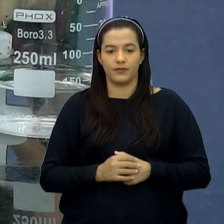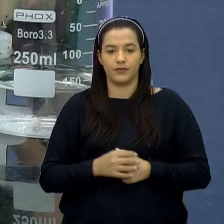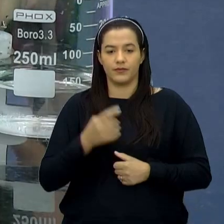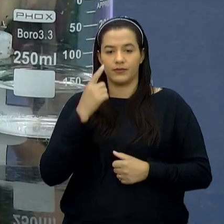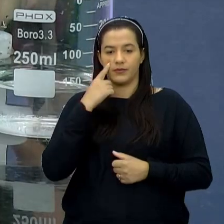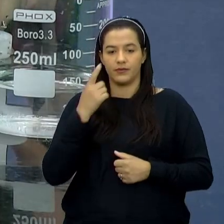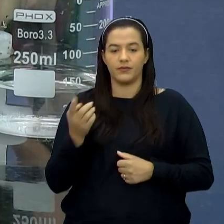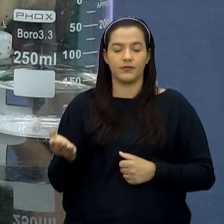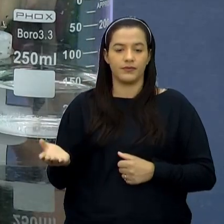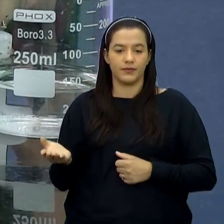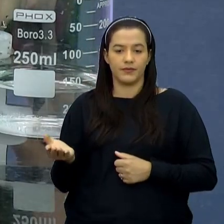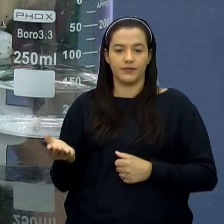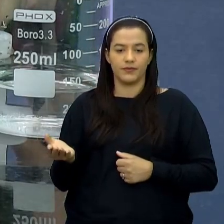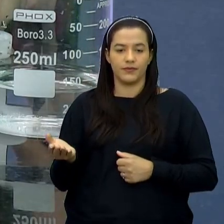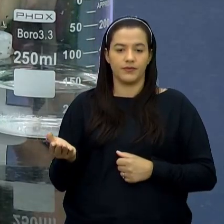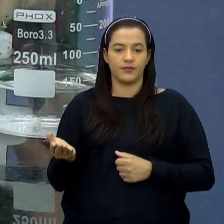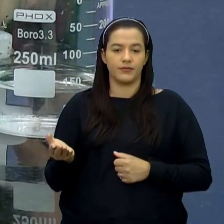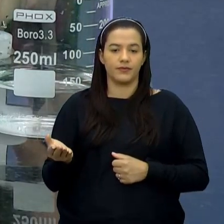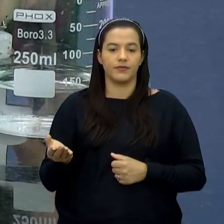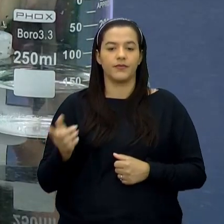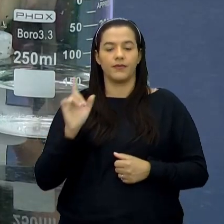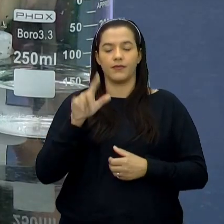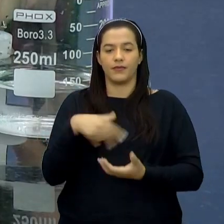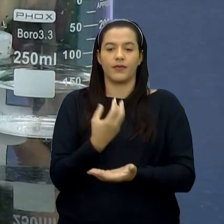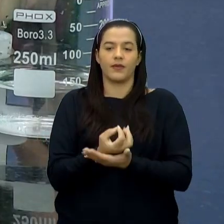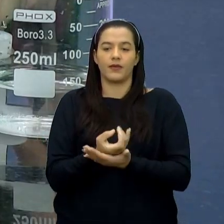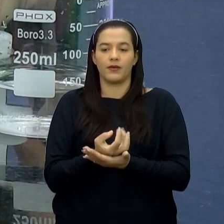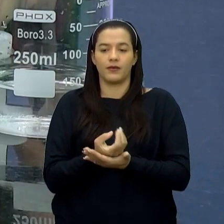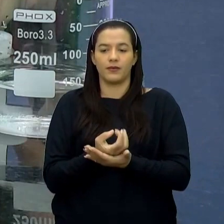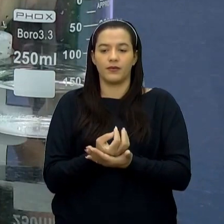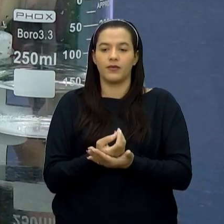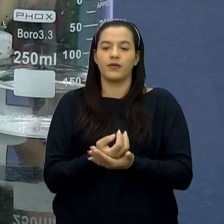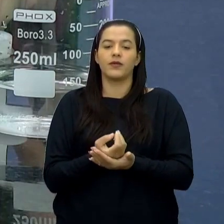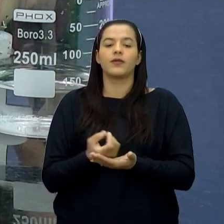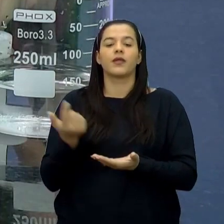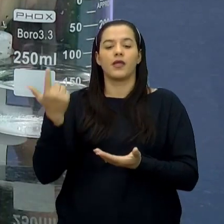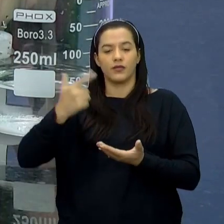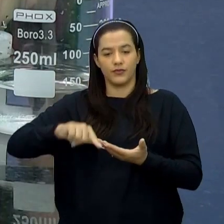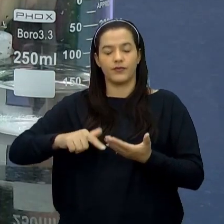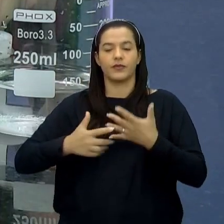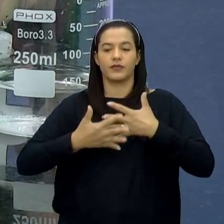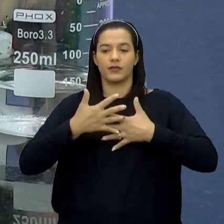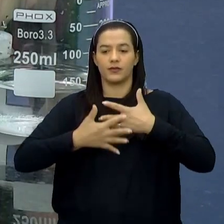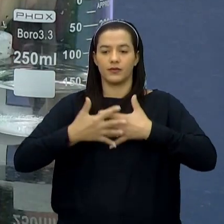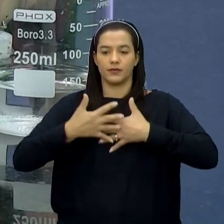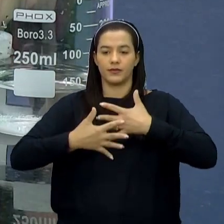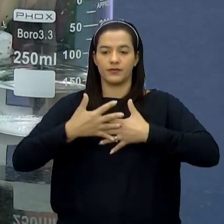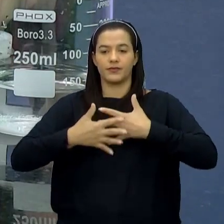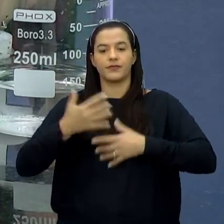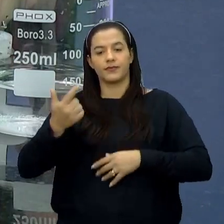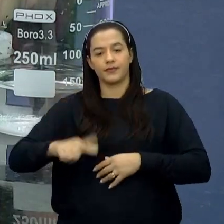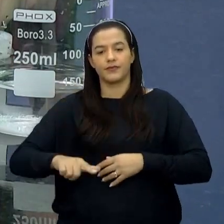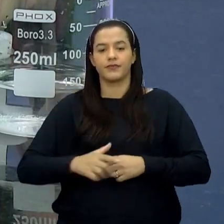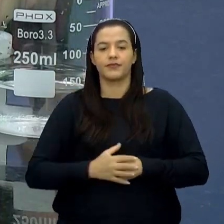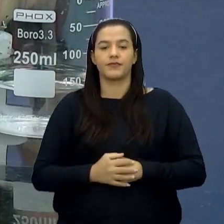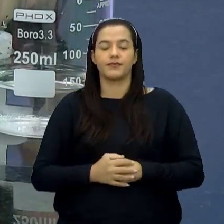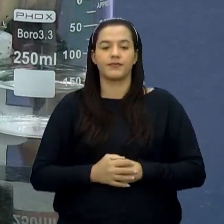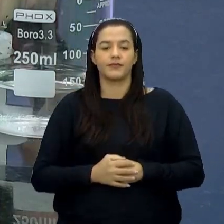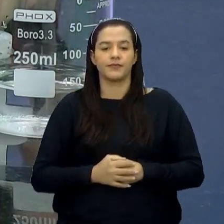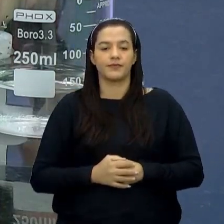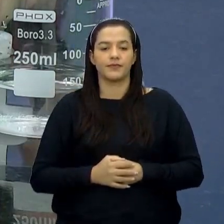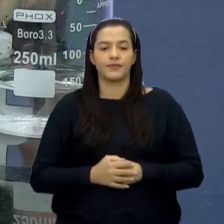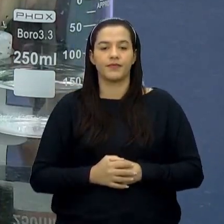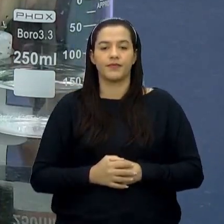Ele vai ficar ácido. E aí fica transparente de novo. Ok? É